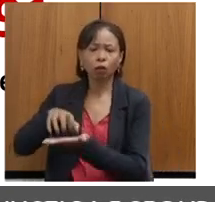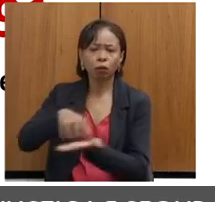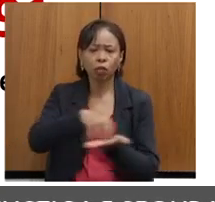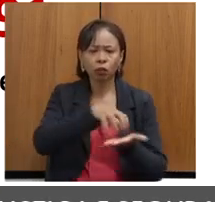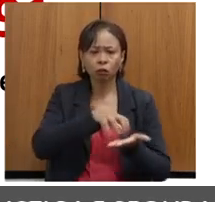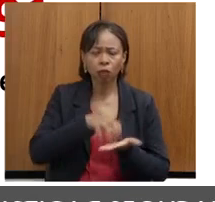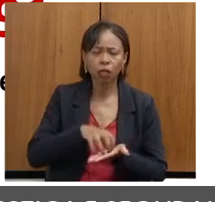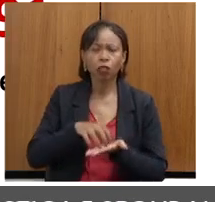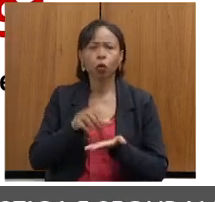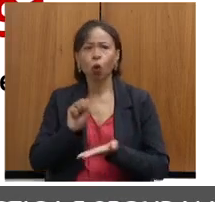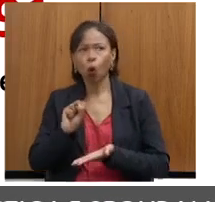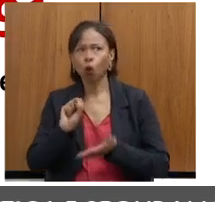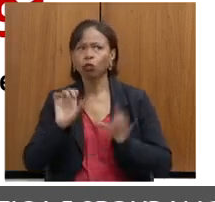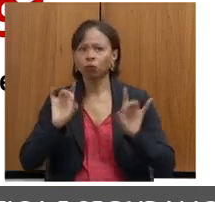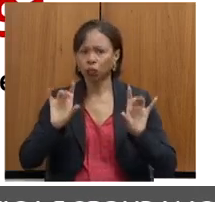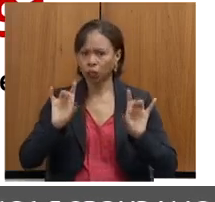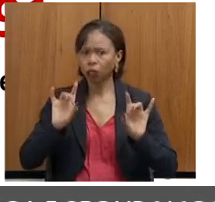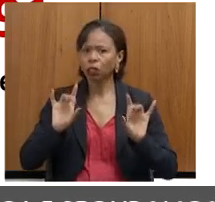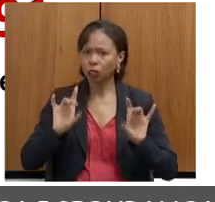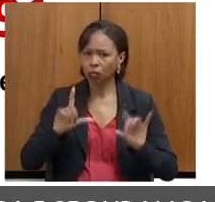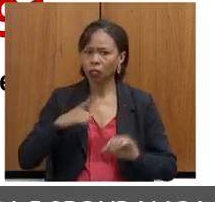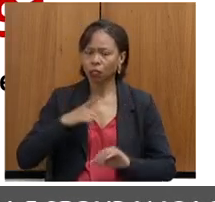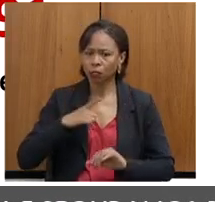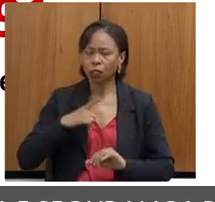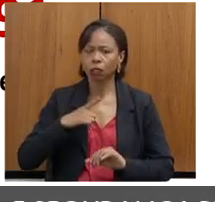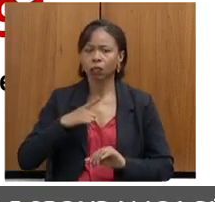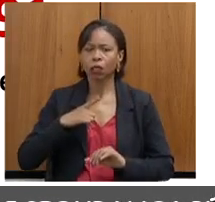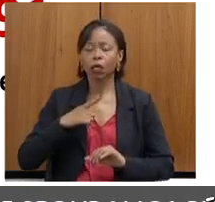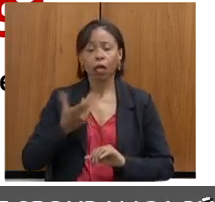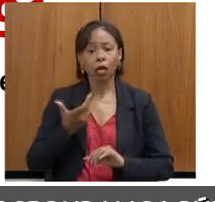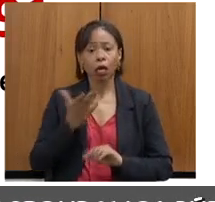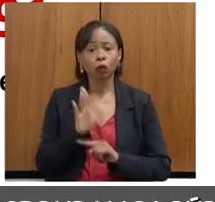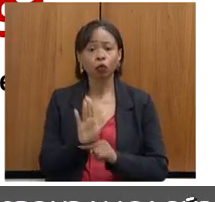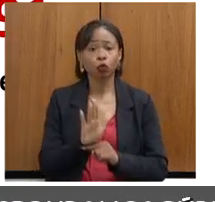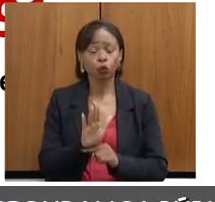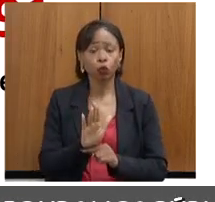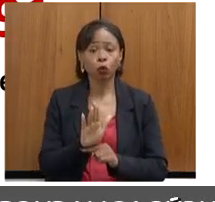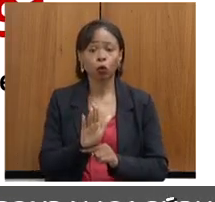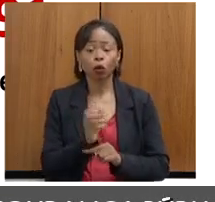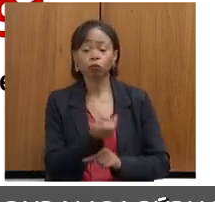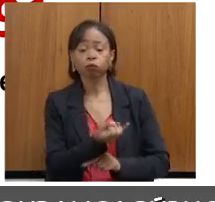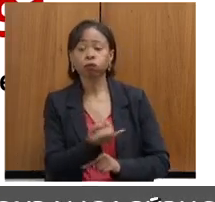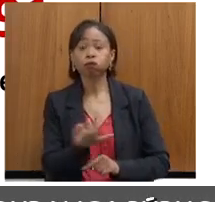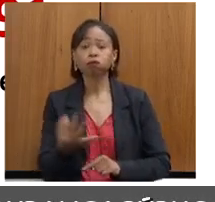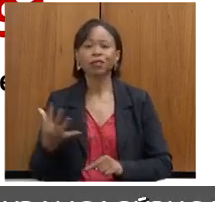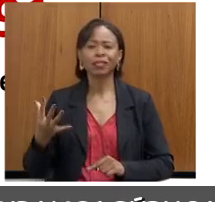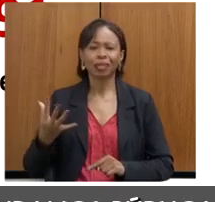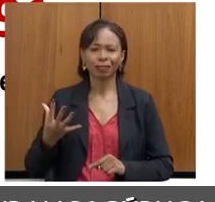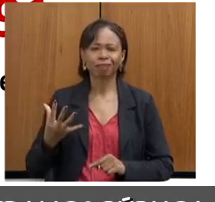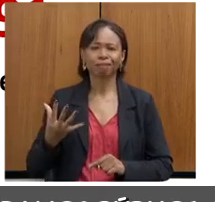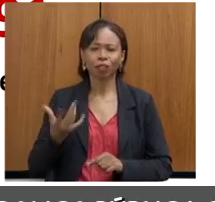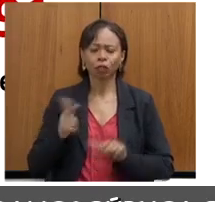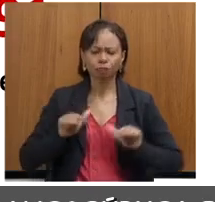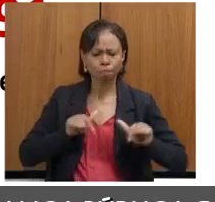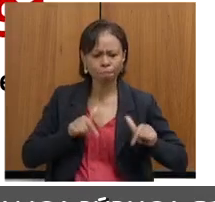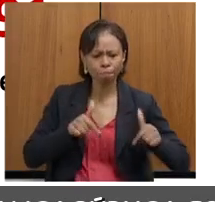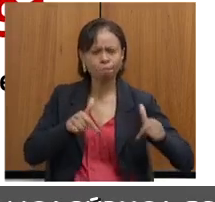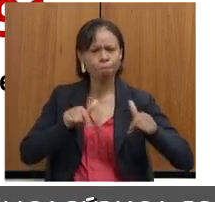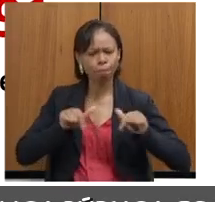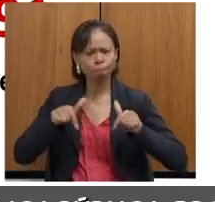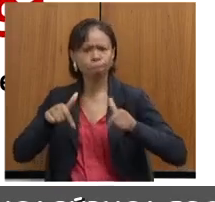especializados o que viabilizou esse expressivo número de operações